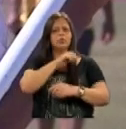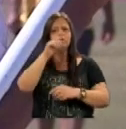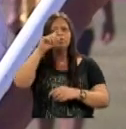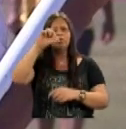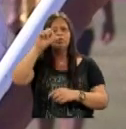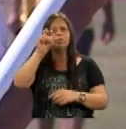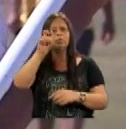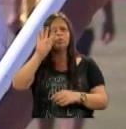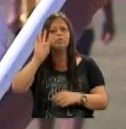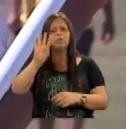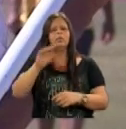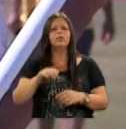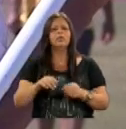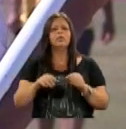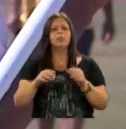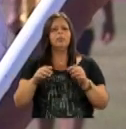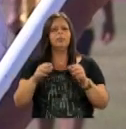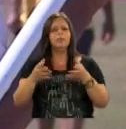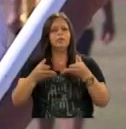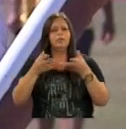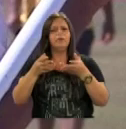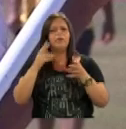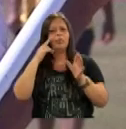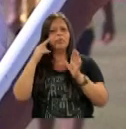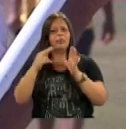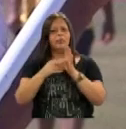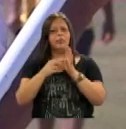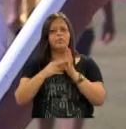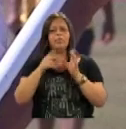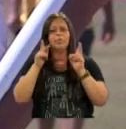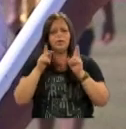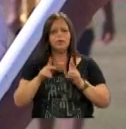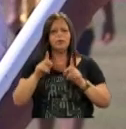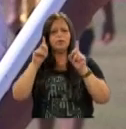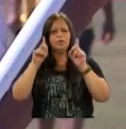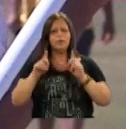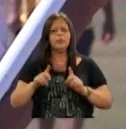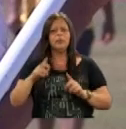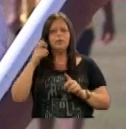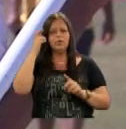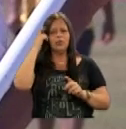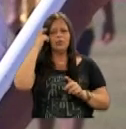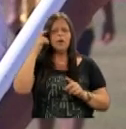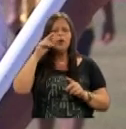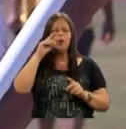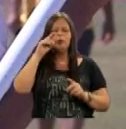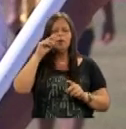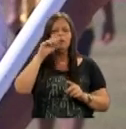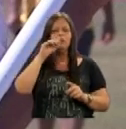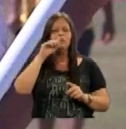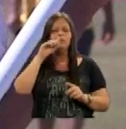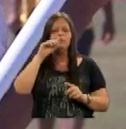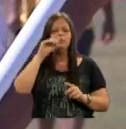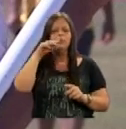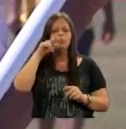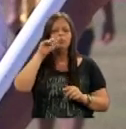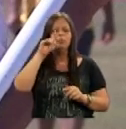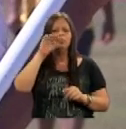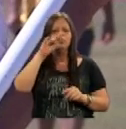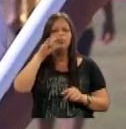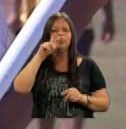para promover a atenção integral à pessoa com deficiência intelectual e múltipla hoje cerca de